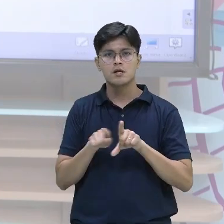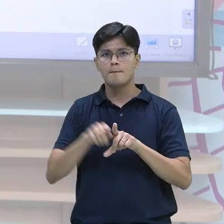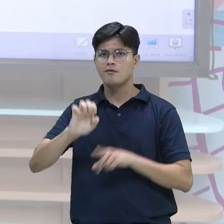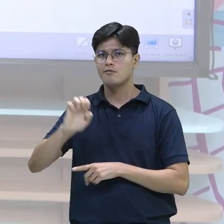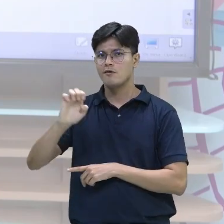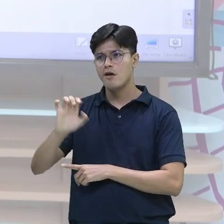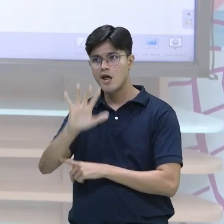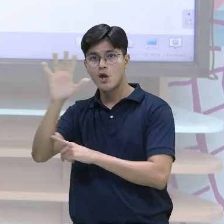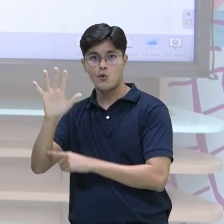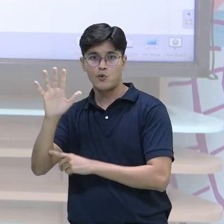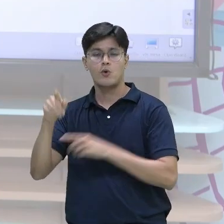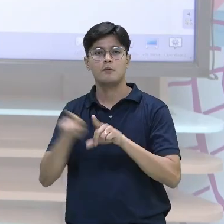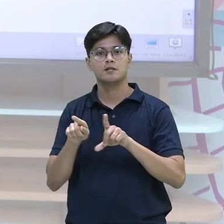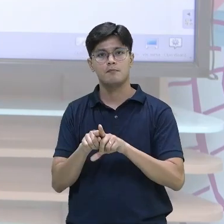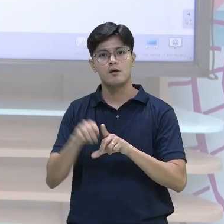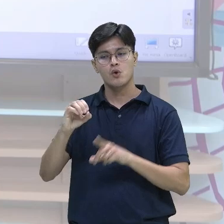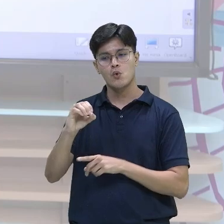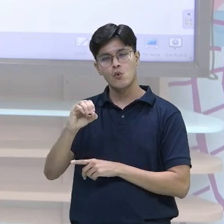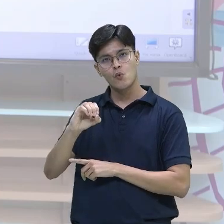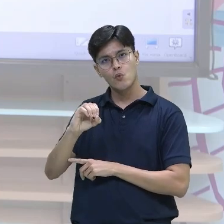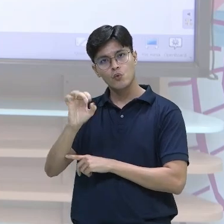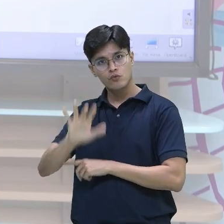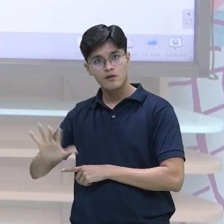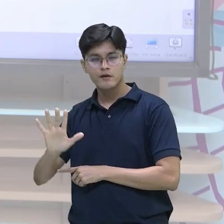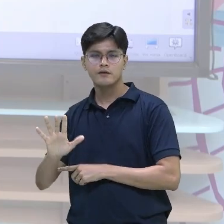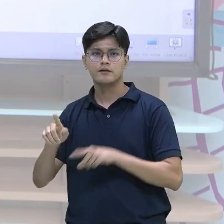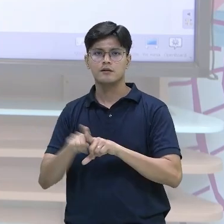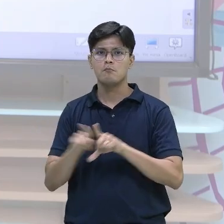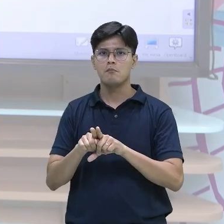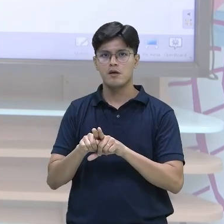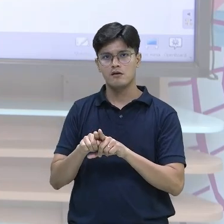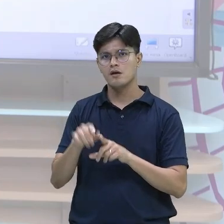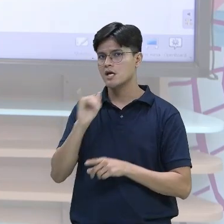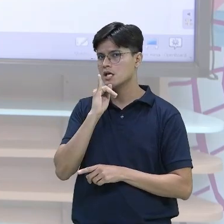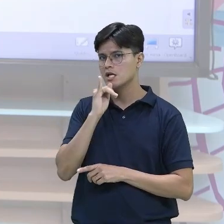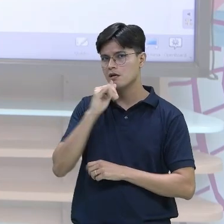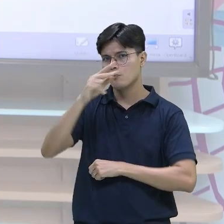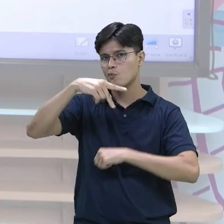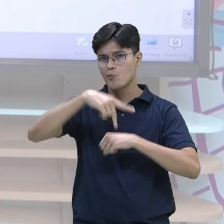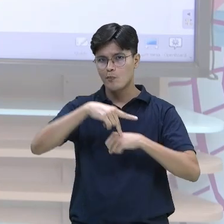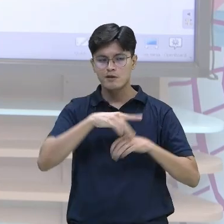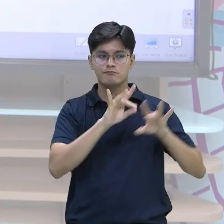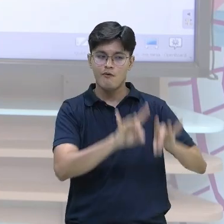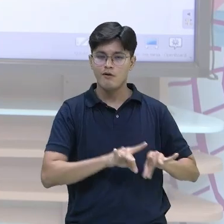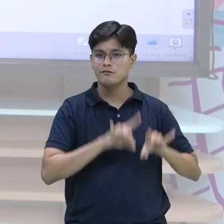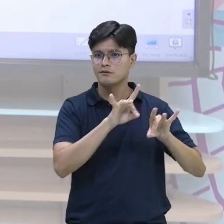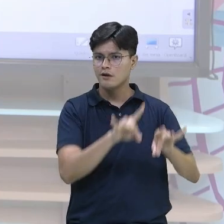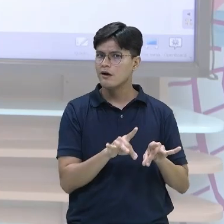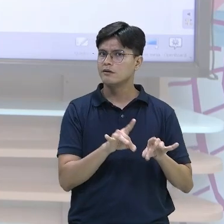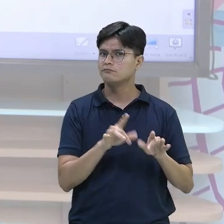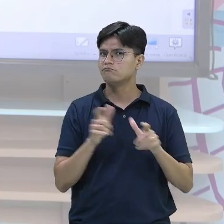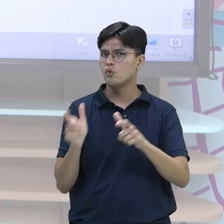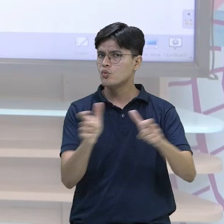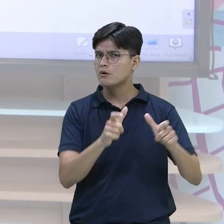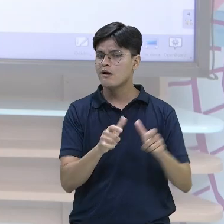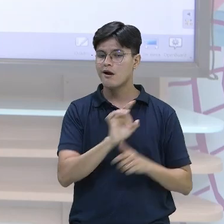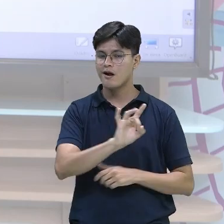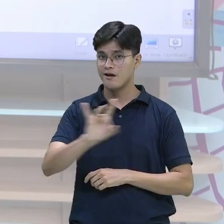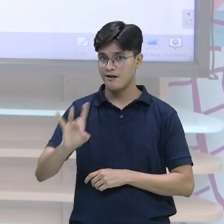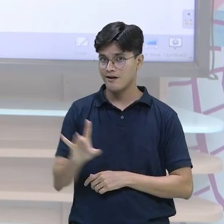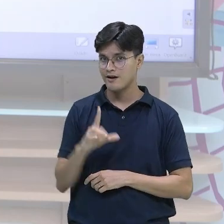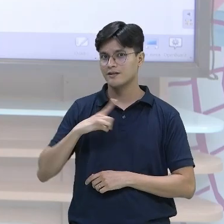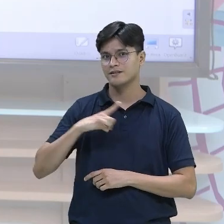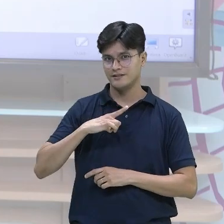Austrália. Então, cada uma dessas áreas do planeta, a gente vai observar essas irregularidades, essas partes mais onduladas,